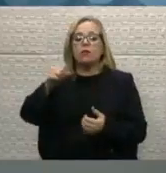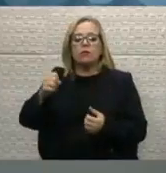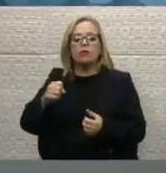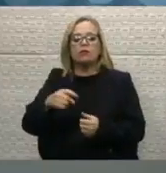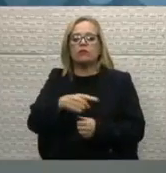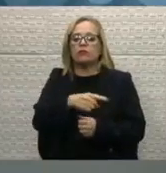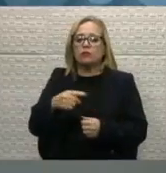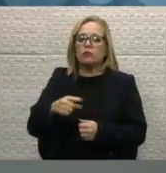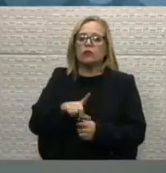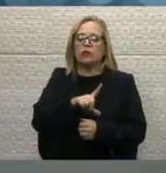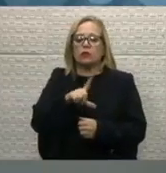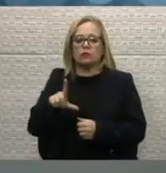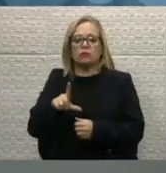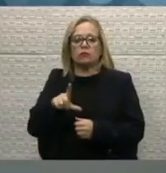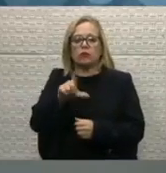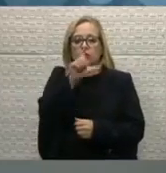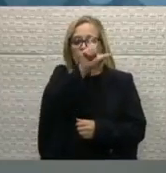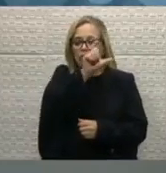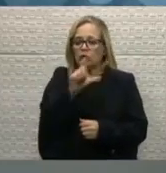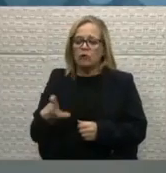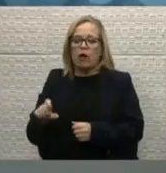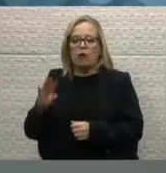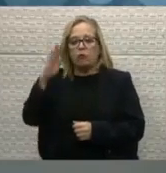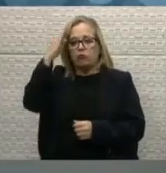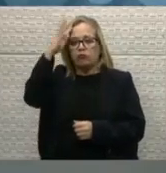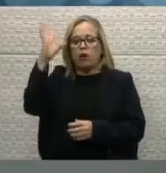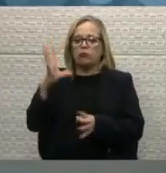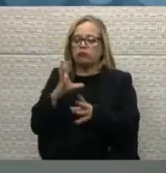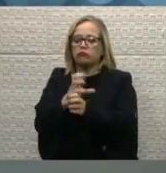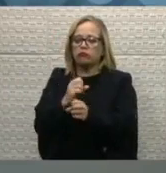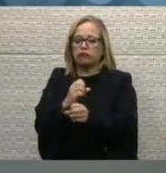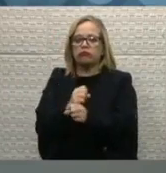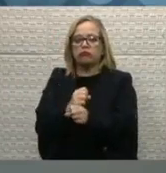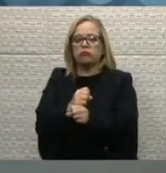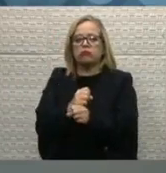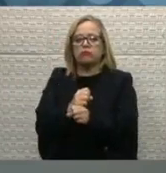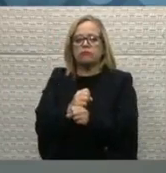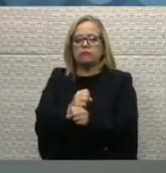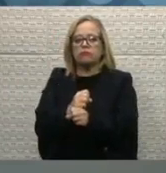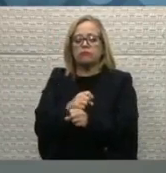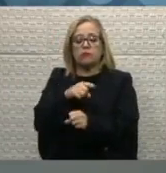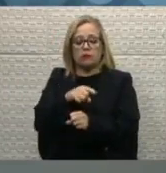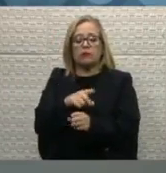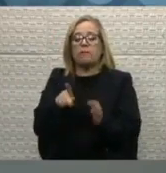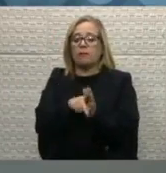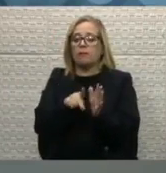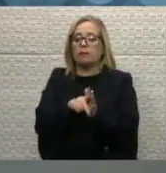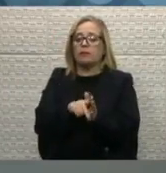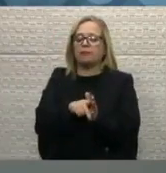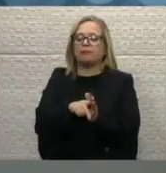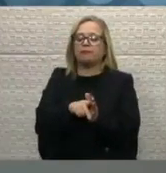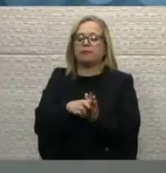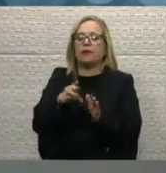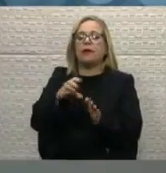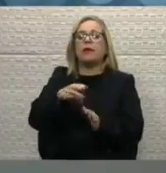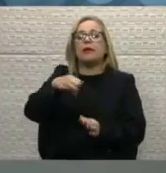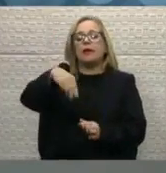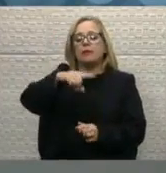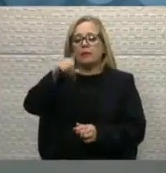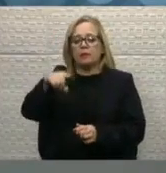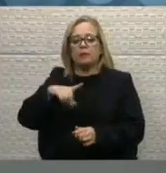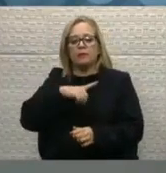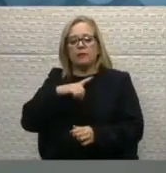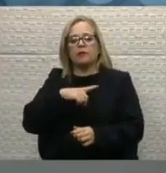subtrair lambda da sua diagonal principal, vou calcular o determinante dessa matriz. Esse determinante vai gerar